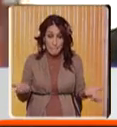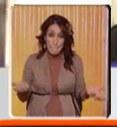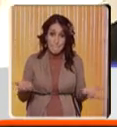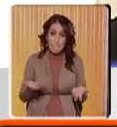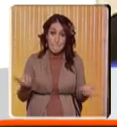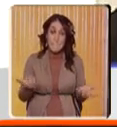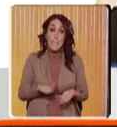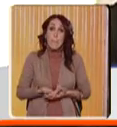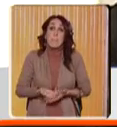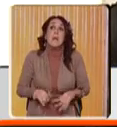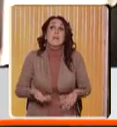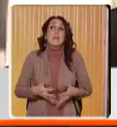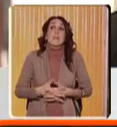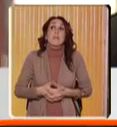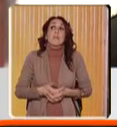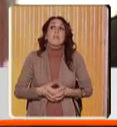Não, é só fim. É assim.